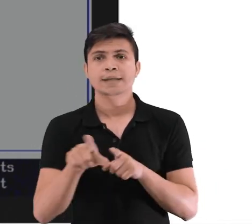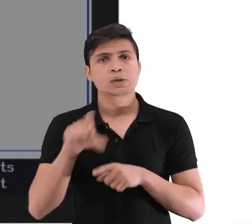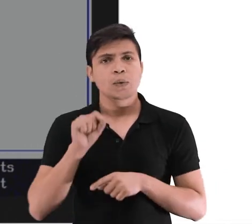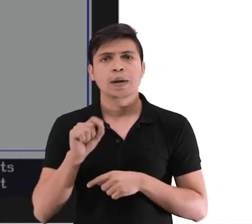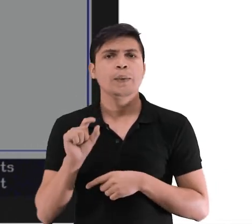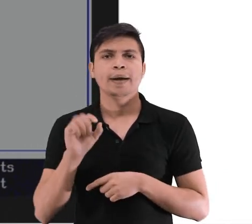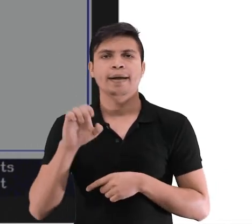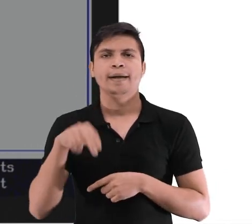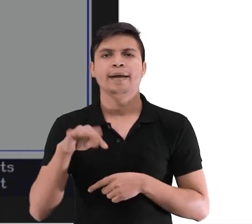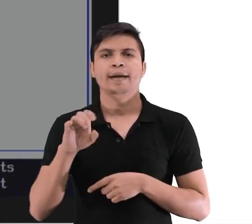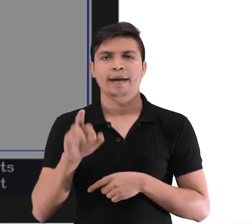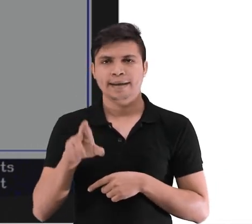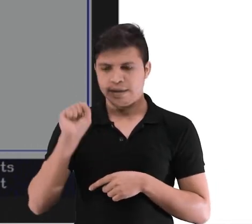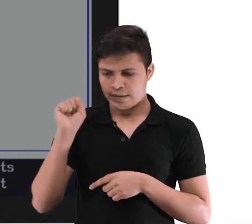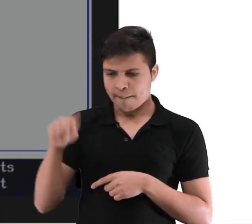Enter, certo?